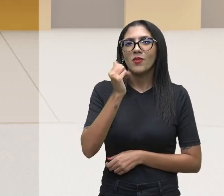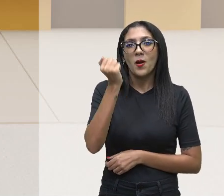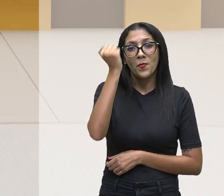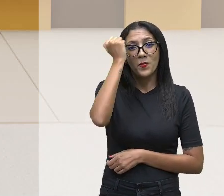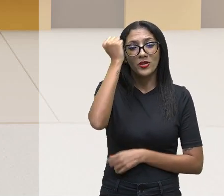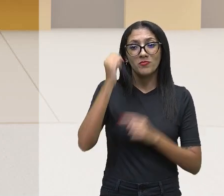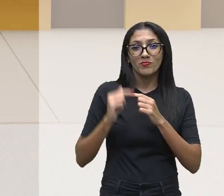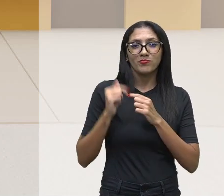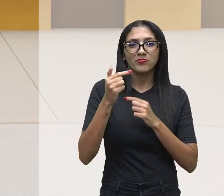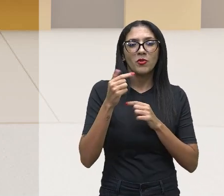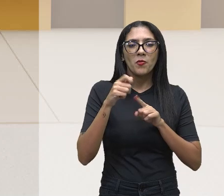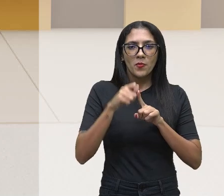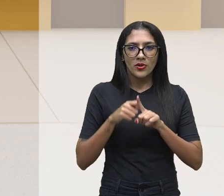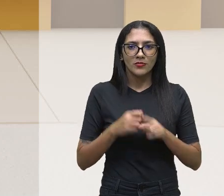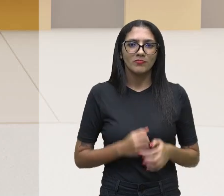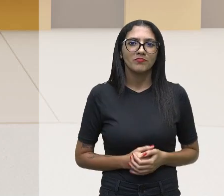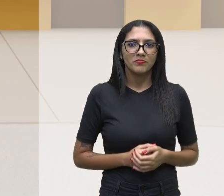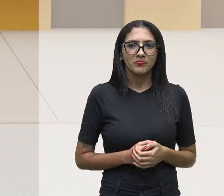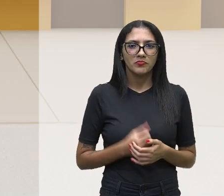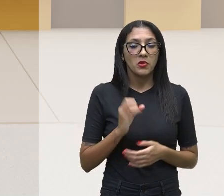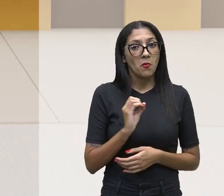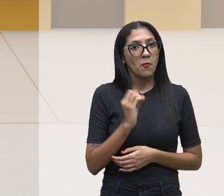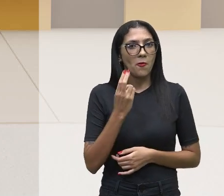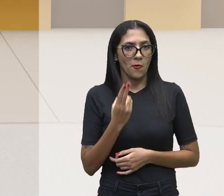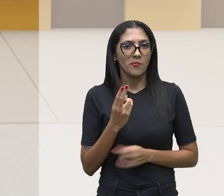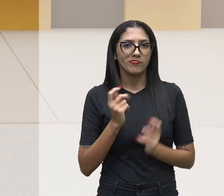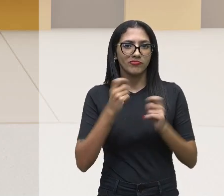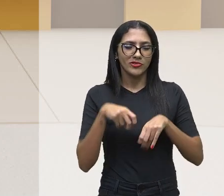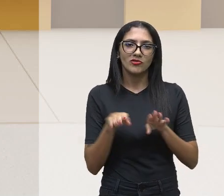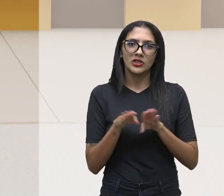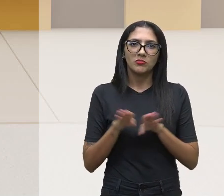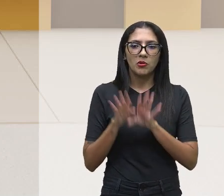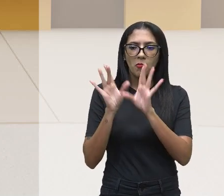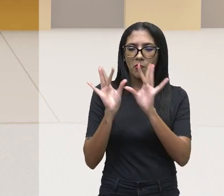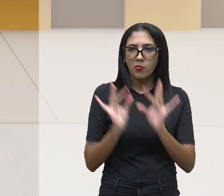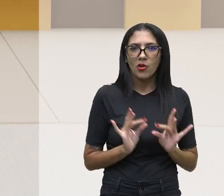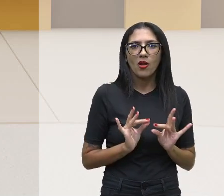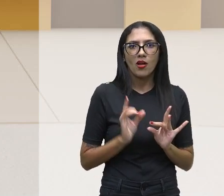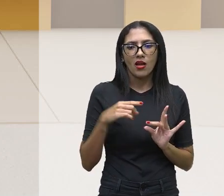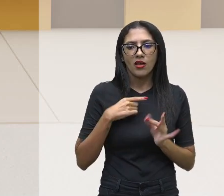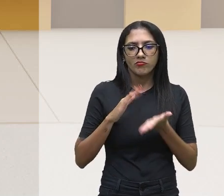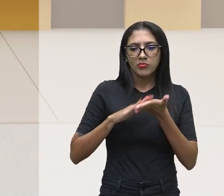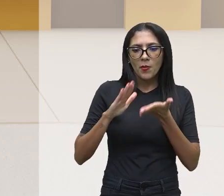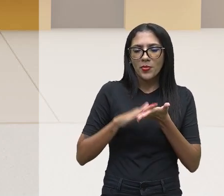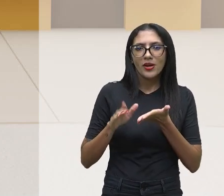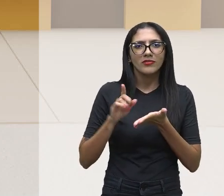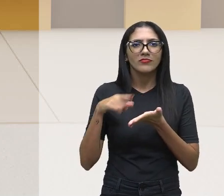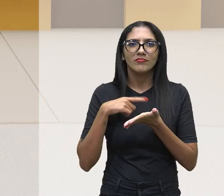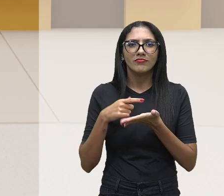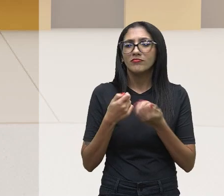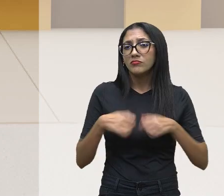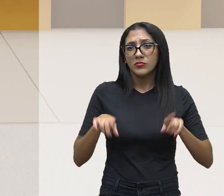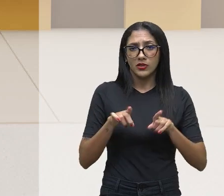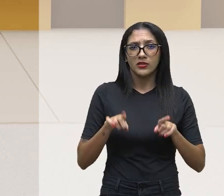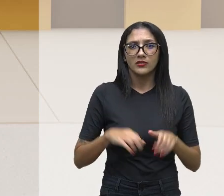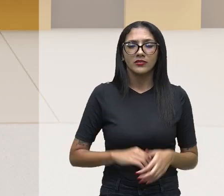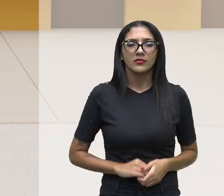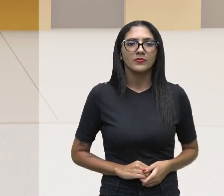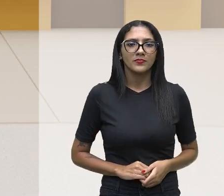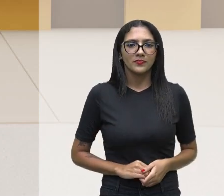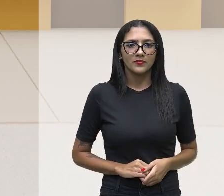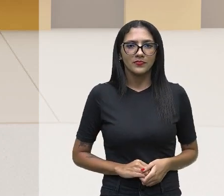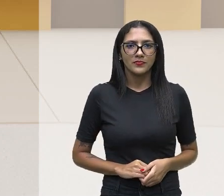por exemplo, ou então que você reduza essas despesas que não são tão necessárias assim. Então vejam aqui comigo